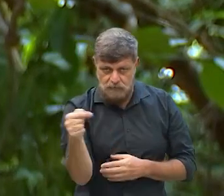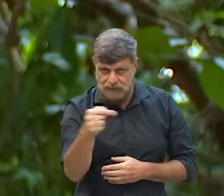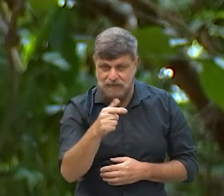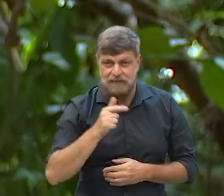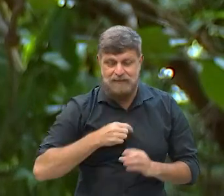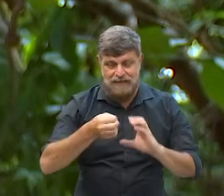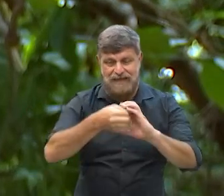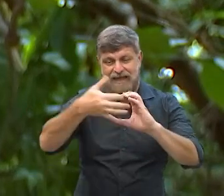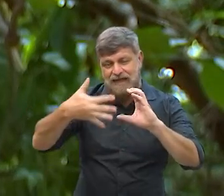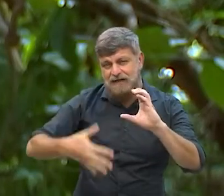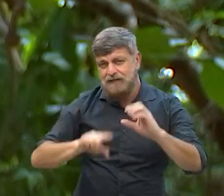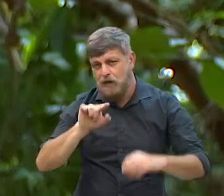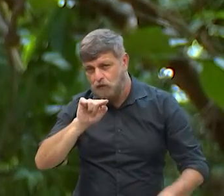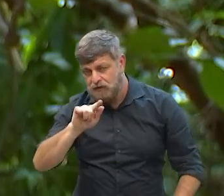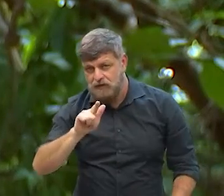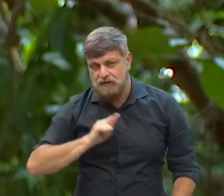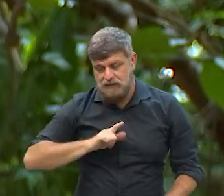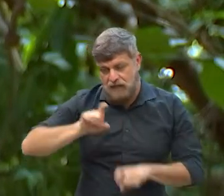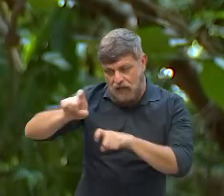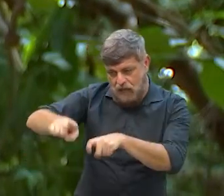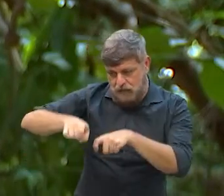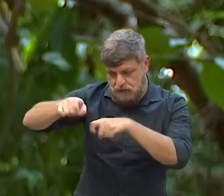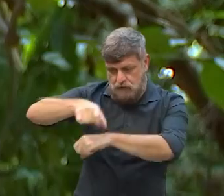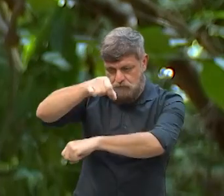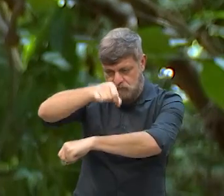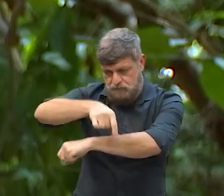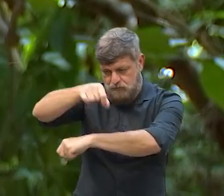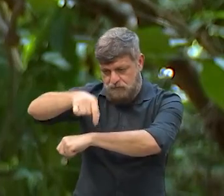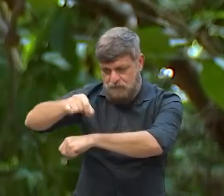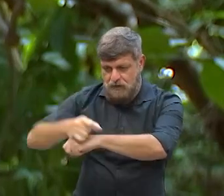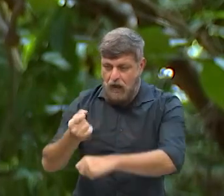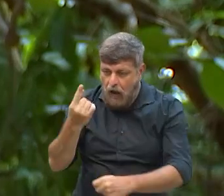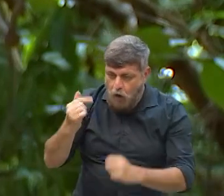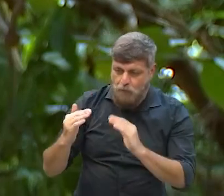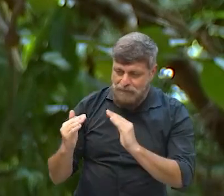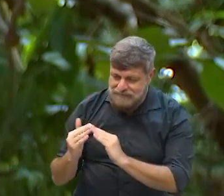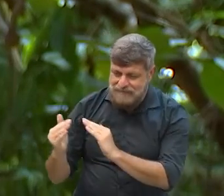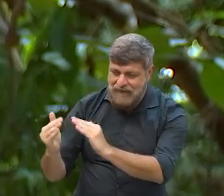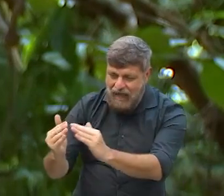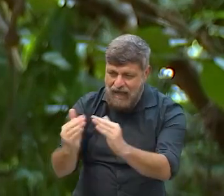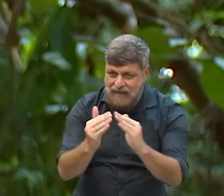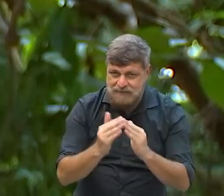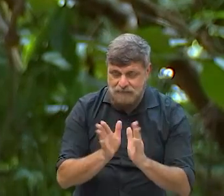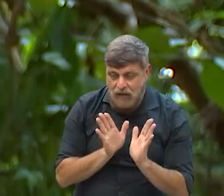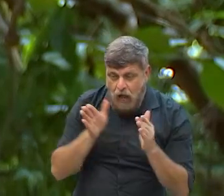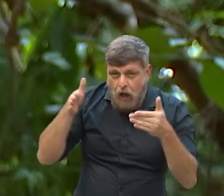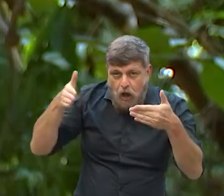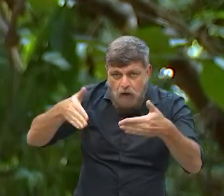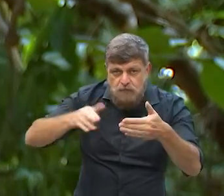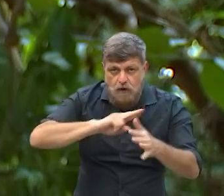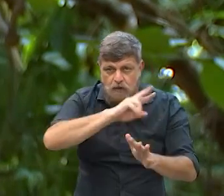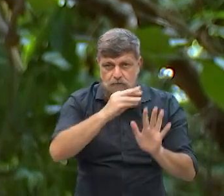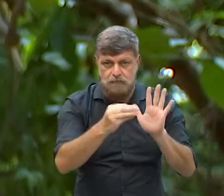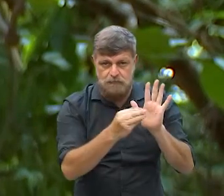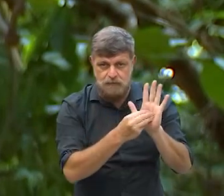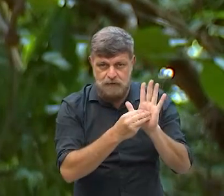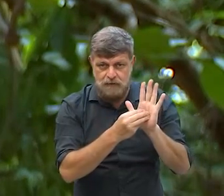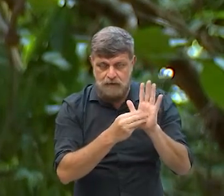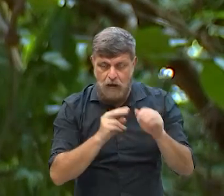ela se caracteriza principalmente pelo uso agrícola, tem algumas habitações também, mas o foco é a proteção das